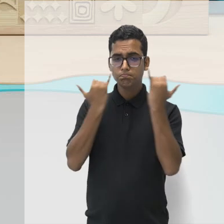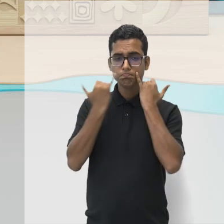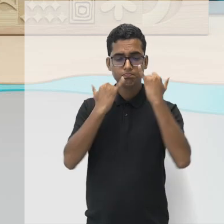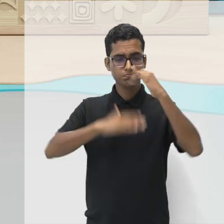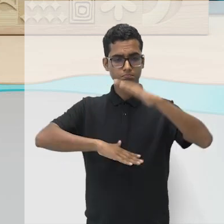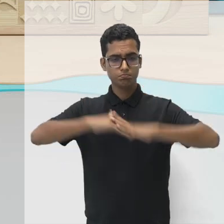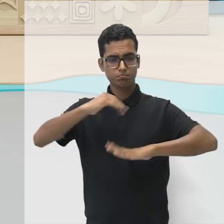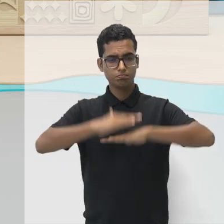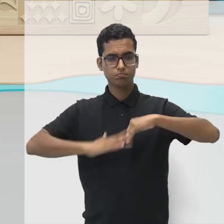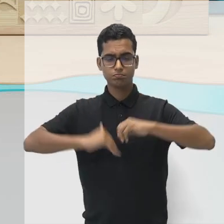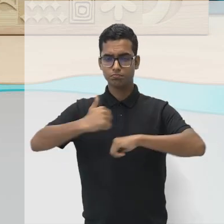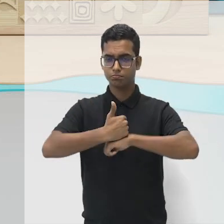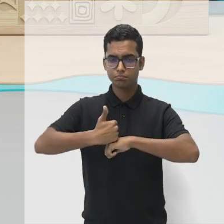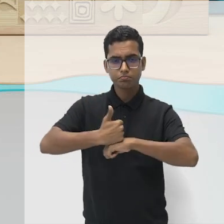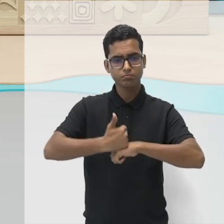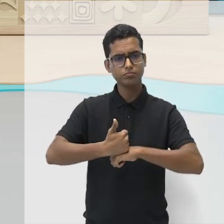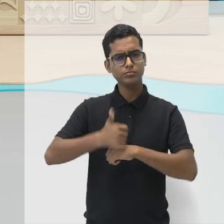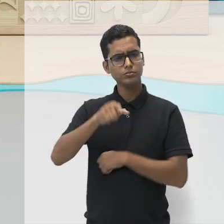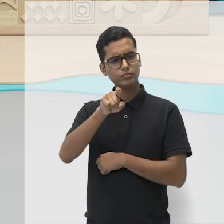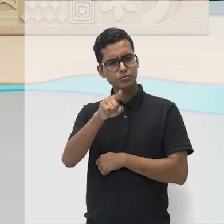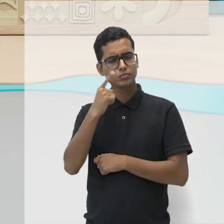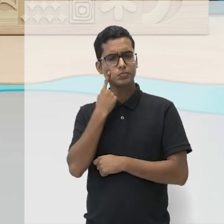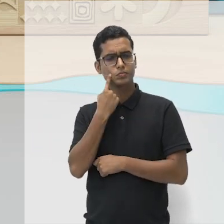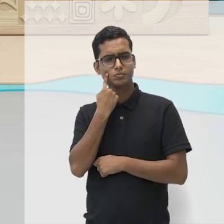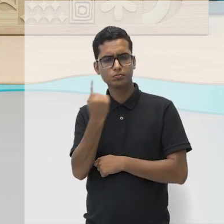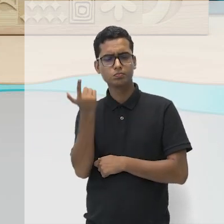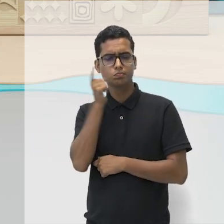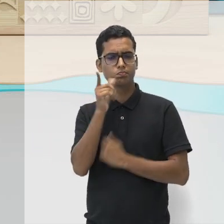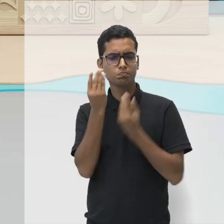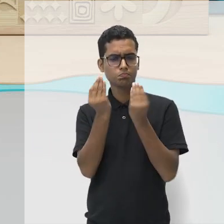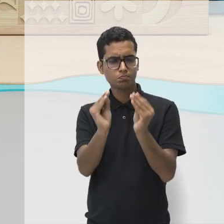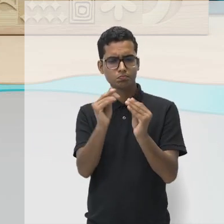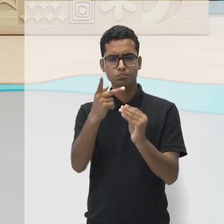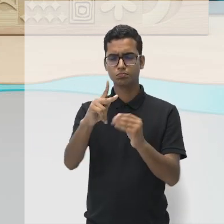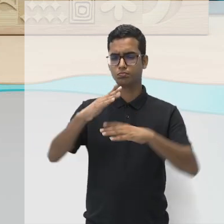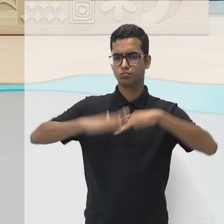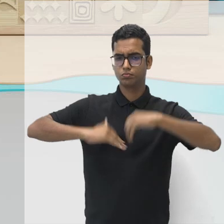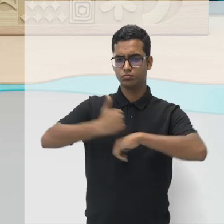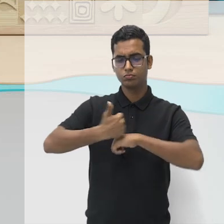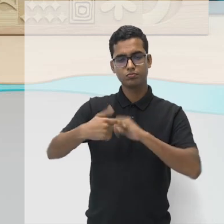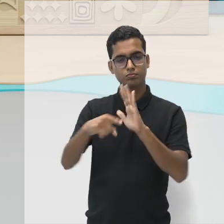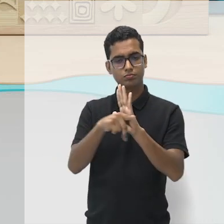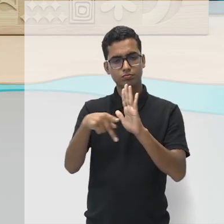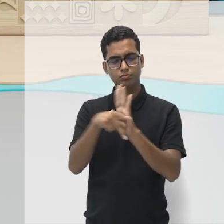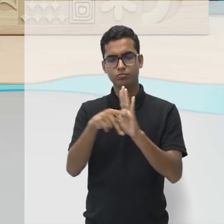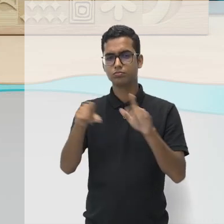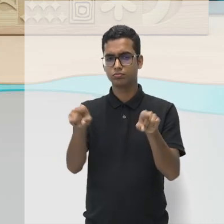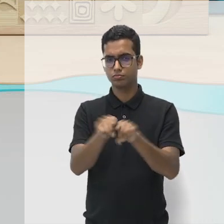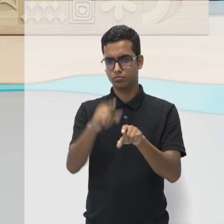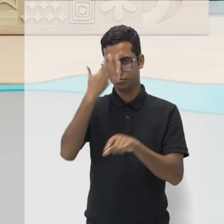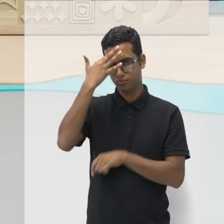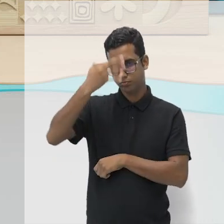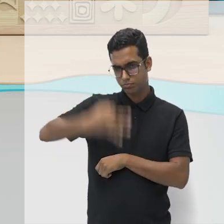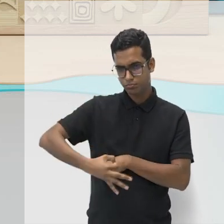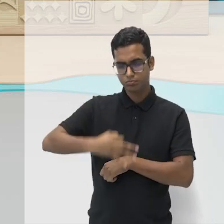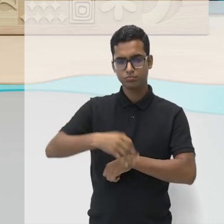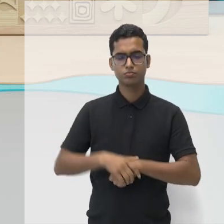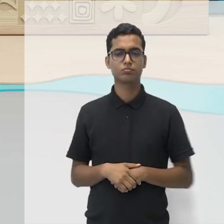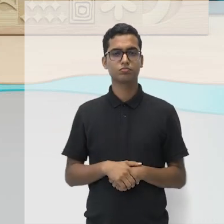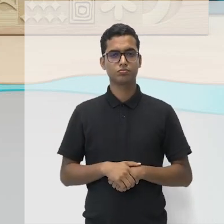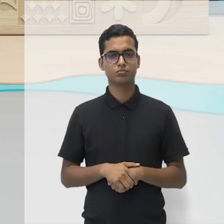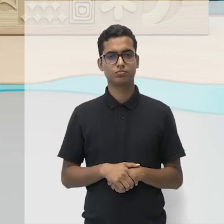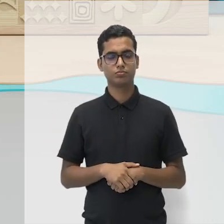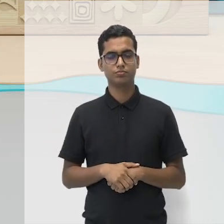nesse ponto aqui onde você vai colocar o que você faz, por exemplo, qual é a sua função, qual é a sua profissão, tá certo? Professional